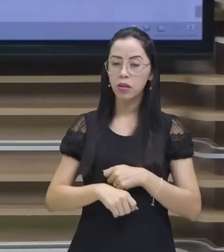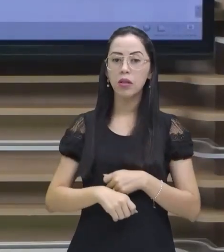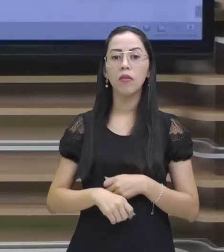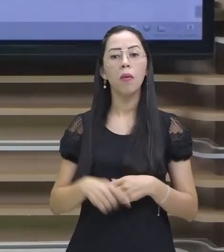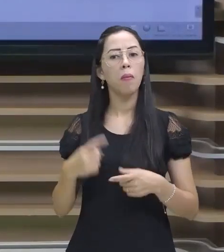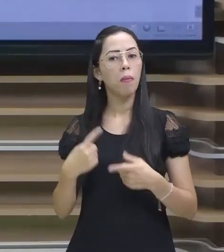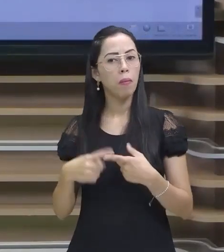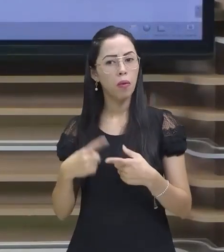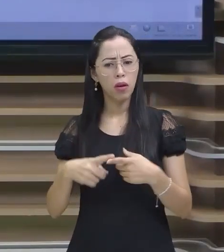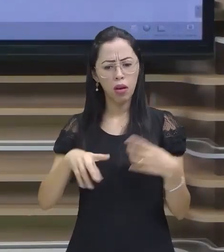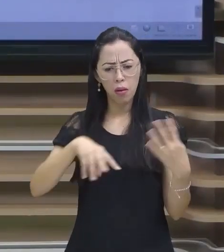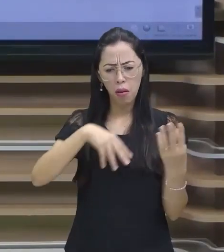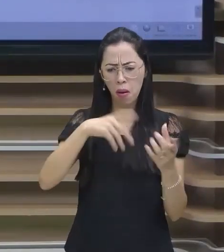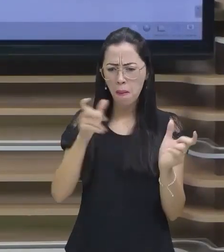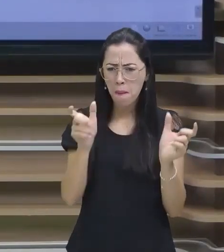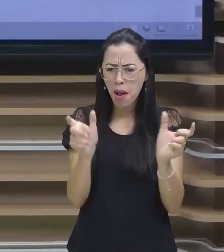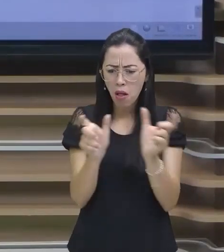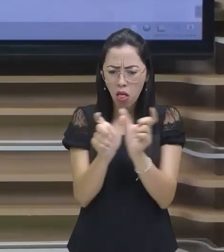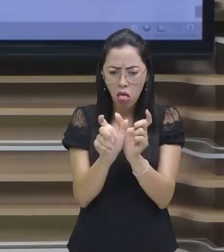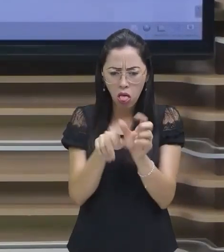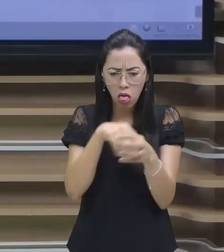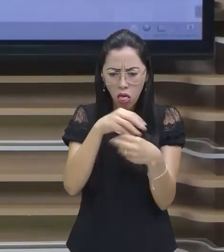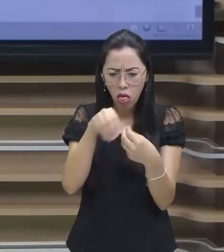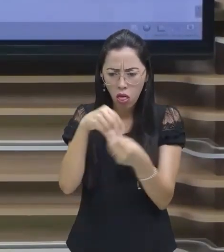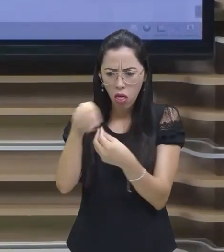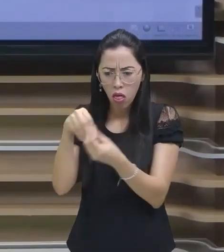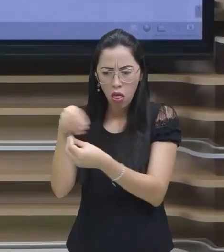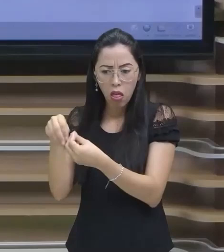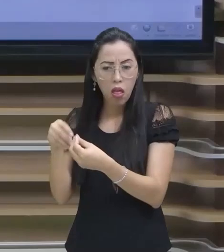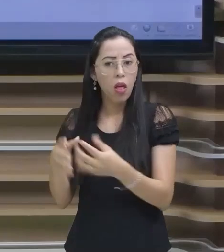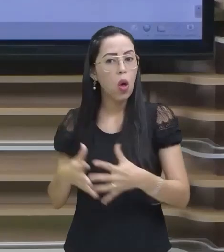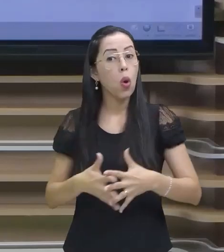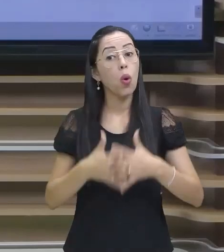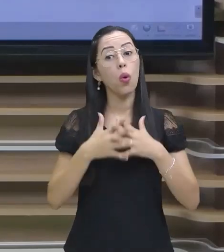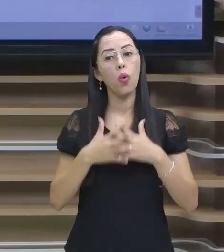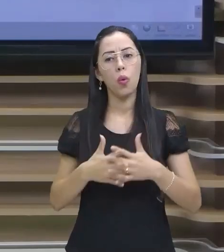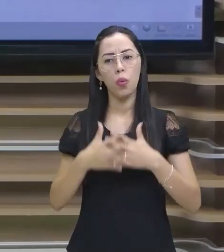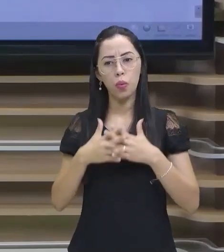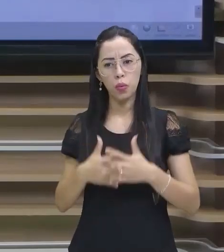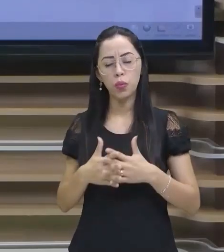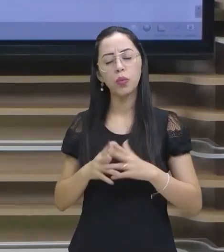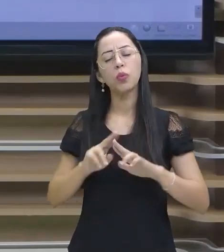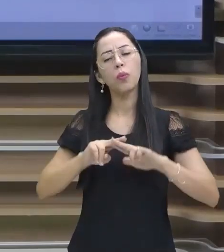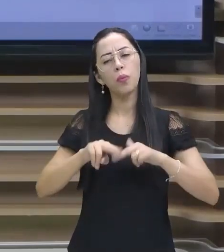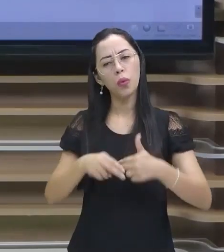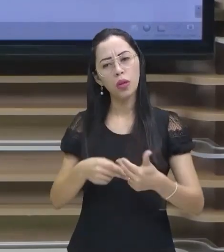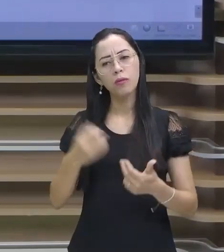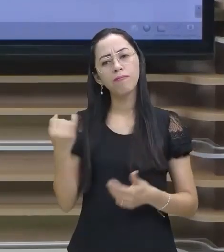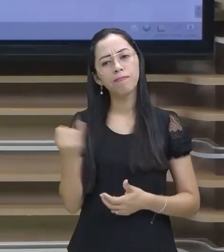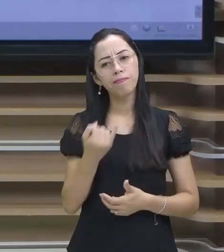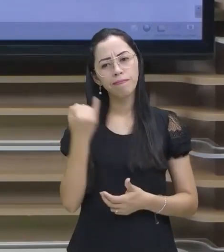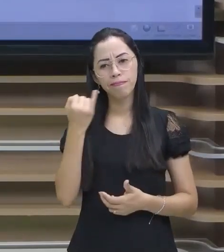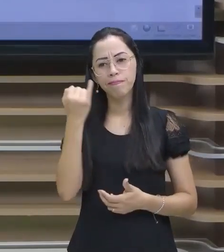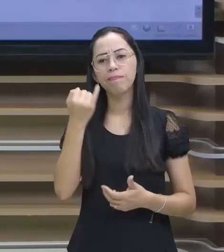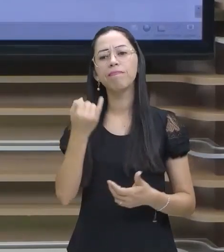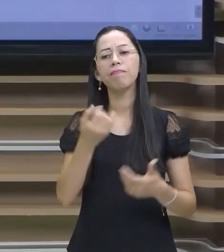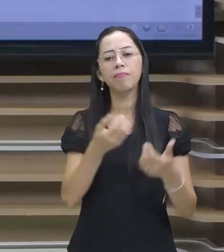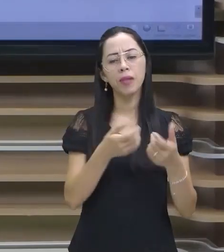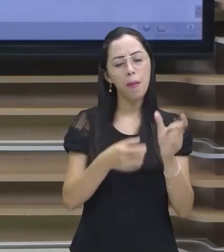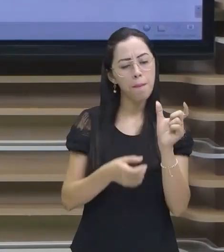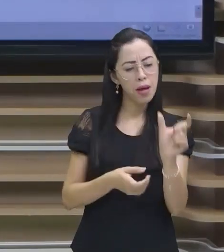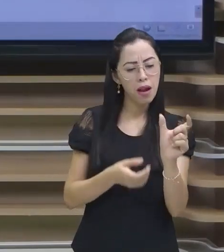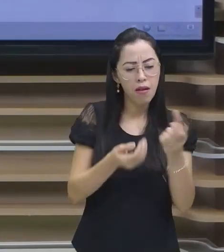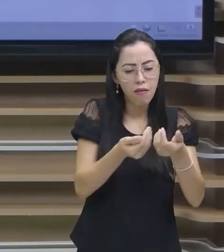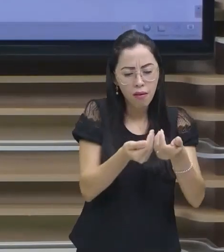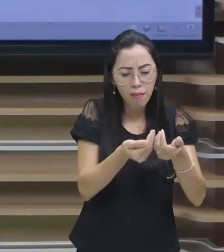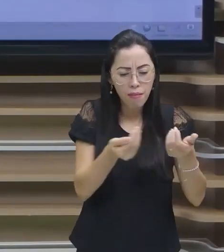confusão muito grande. É por isso que elas precisam ter esse espacinho entre uma e outra para uma frase